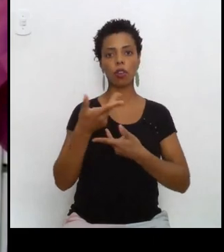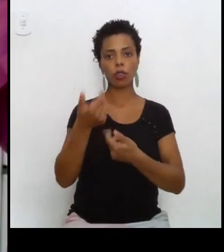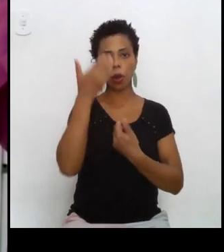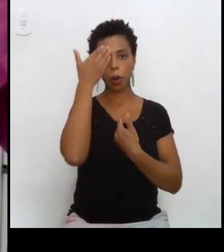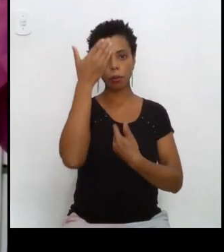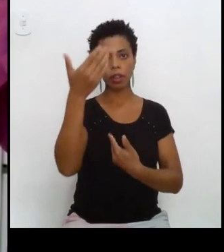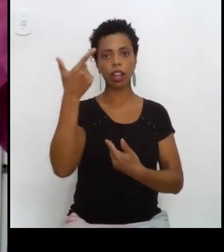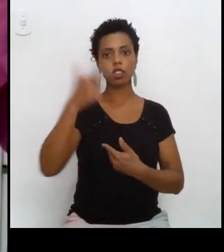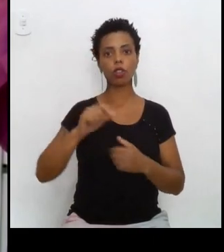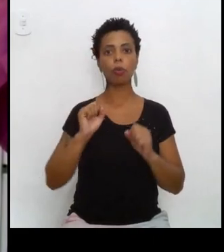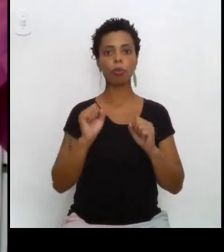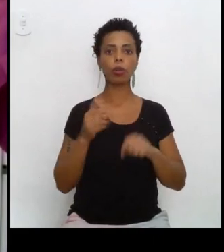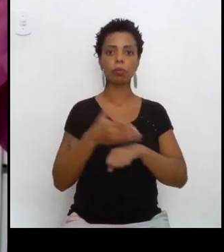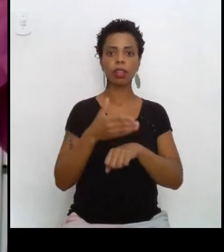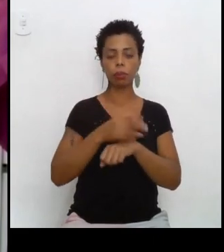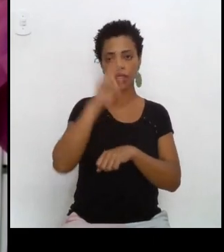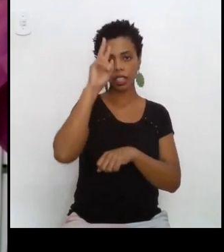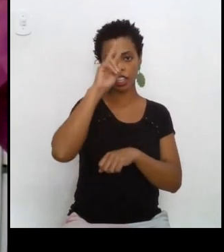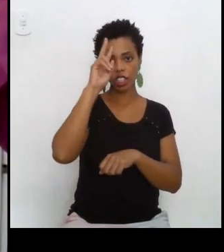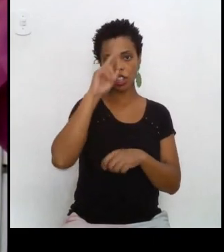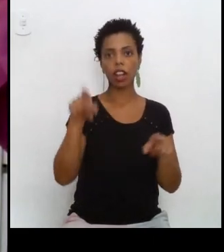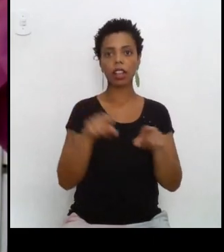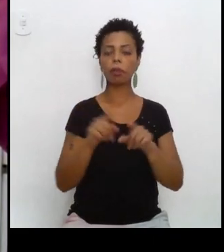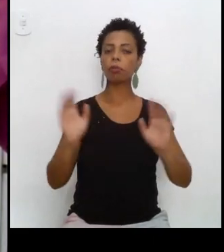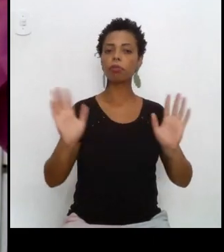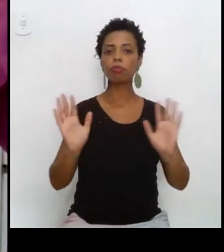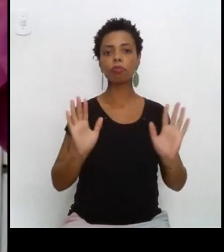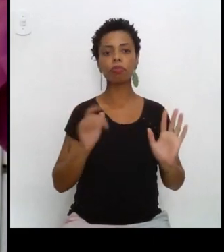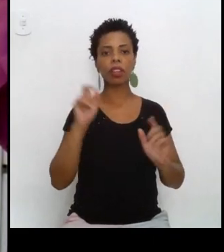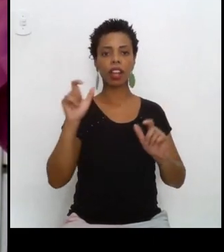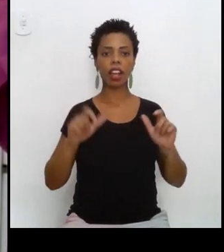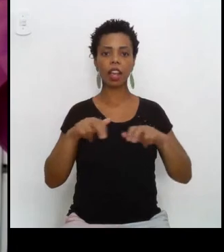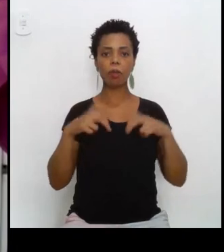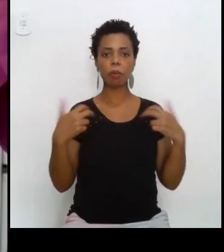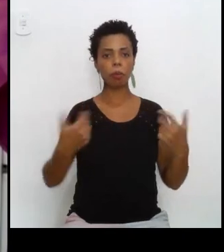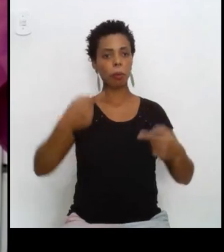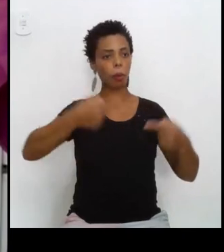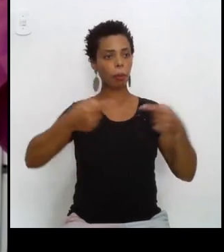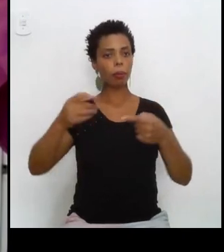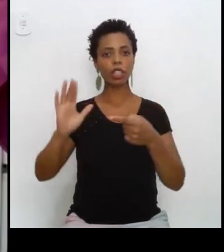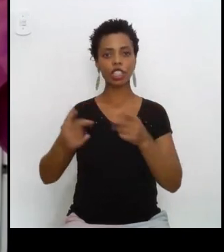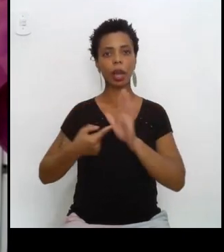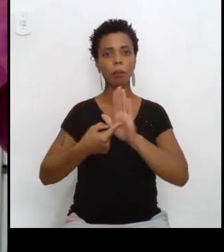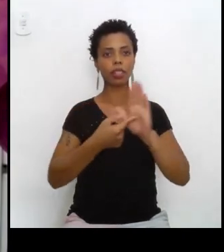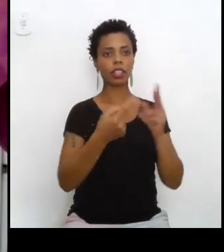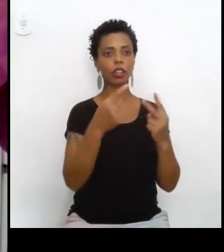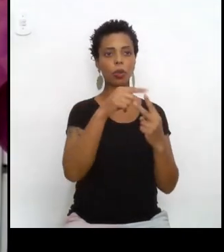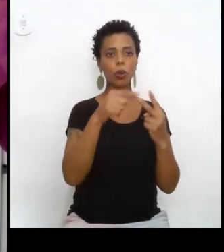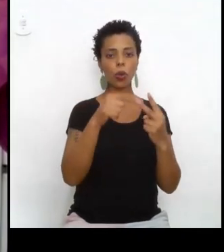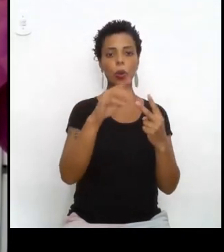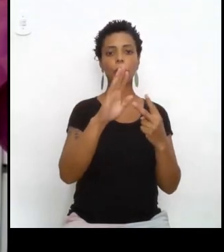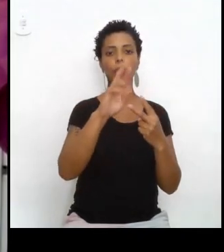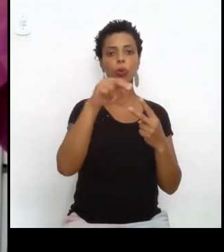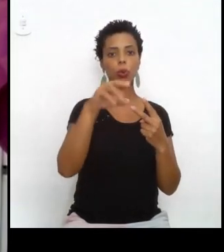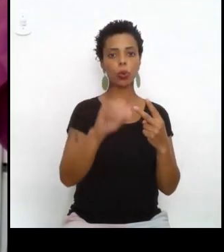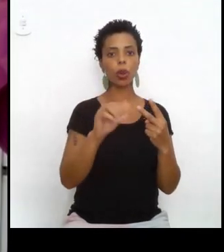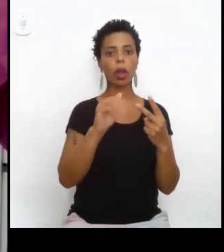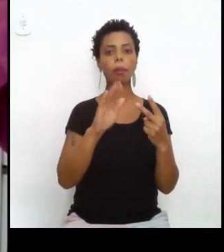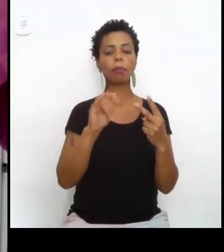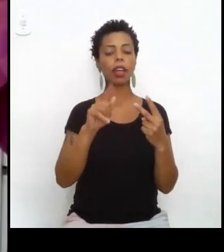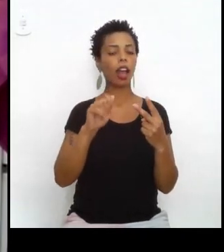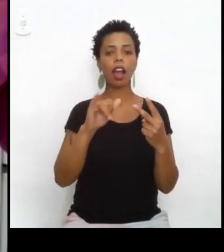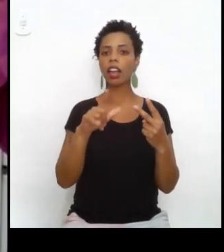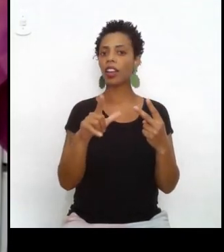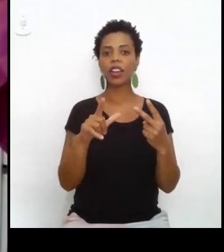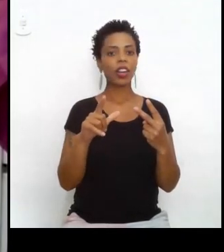história aqui quero saudar também ao meus companheiros de mesa que acabaram de apresentar Bruno e Abigail e digo dessa vez aqui Bom